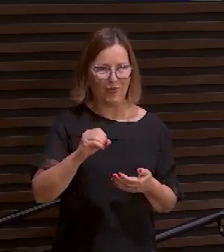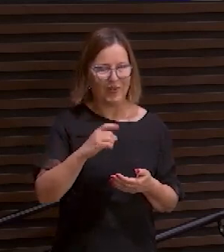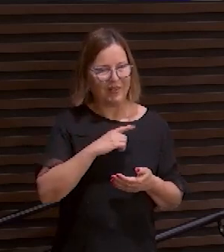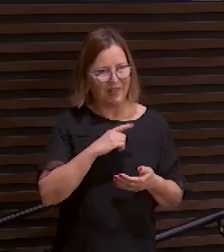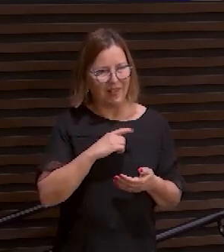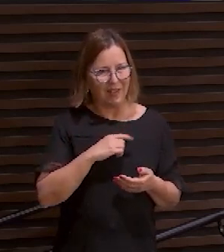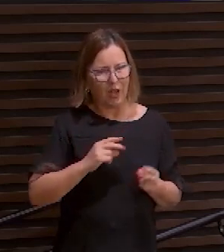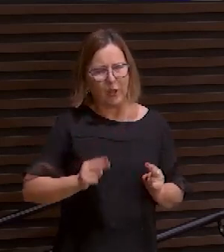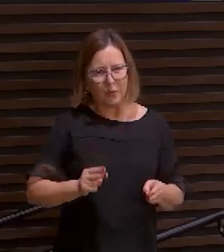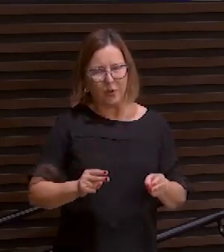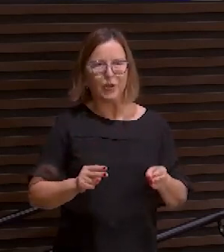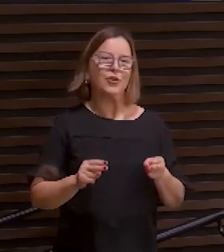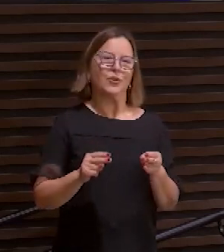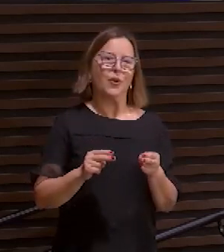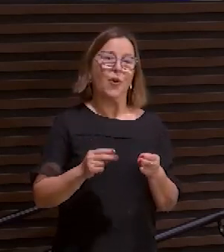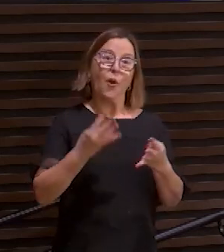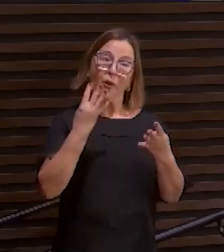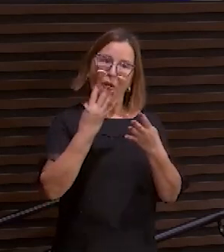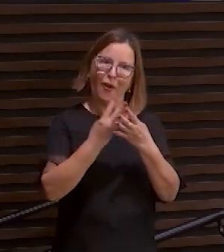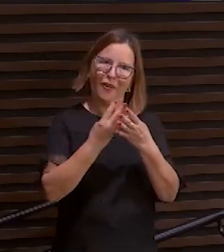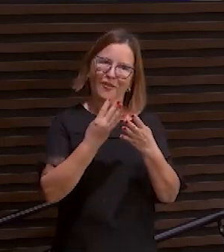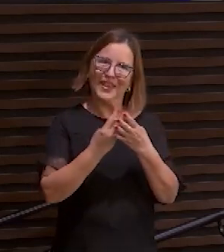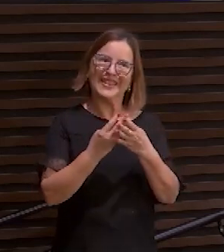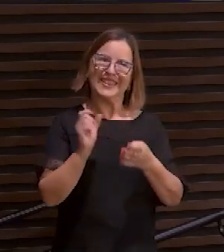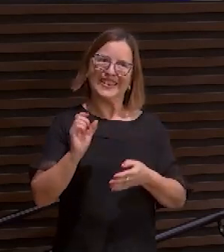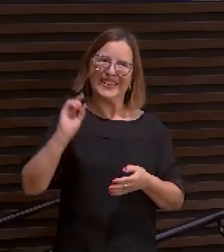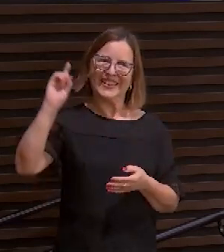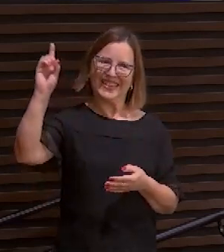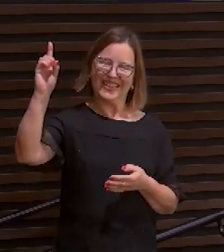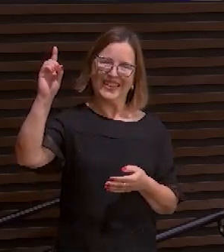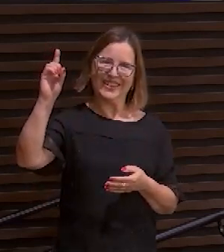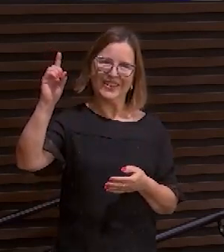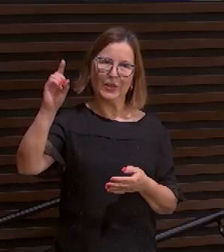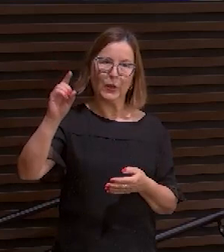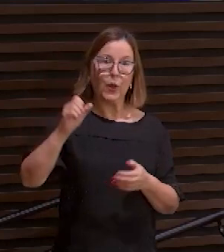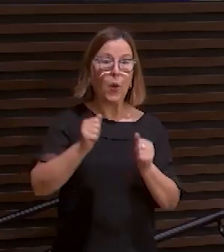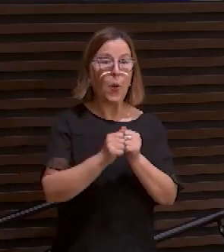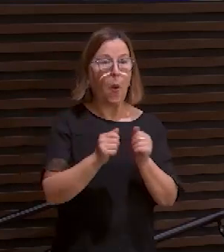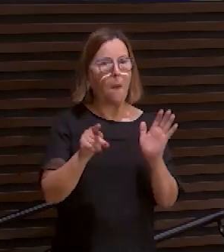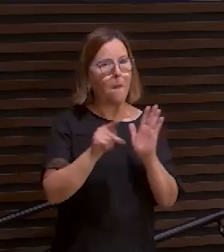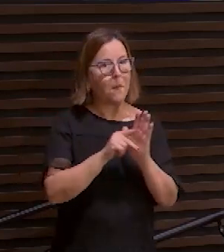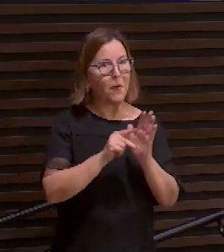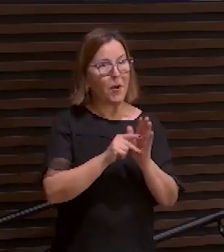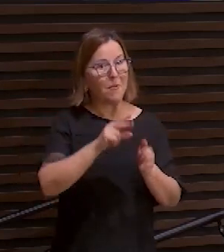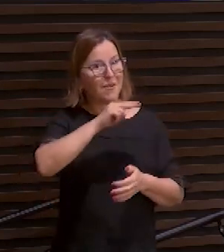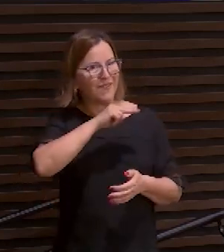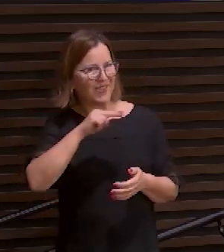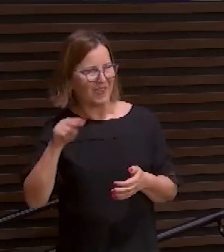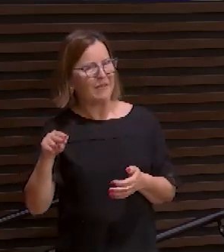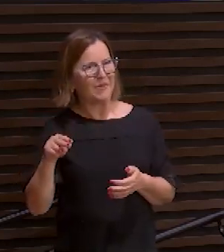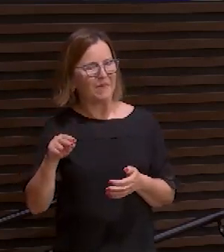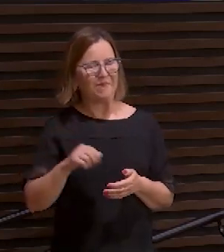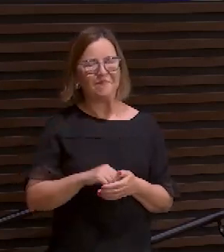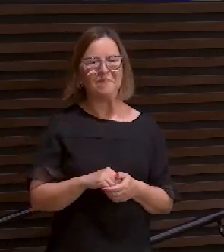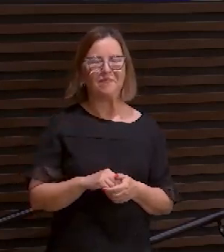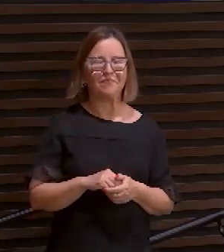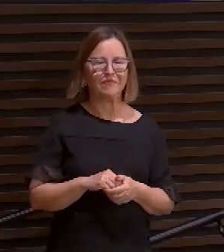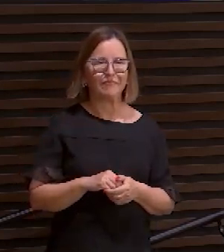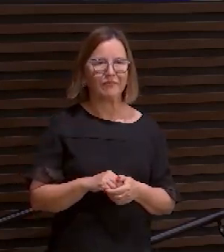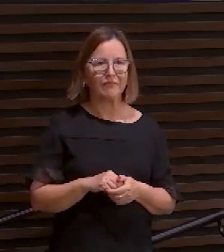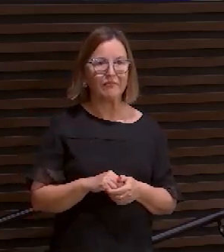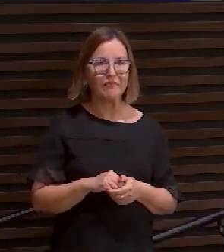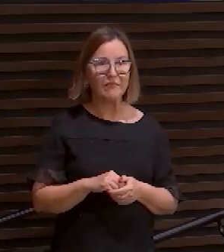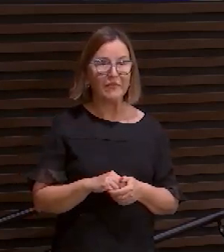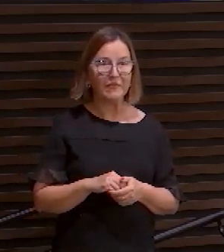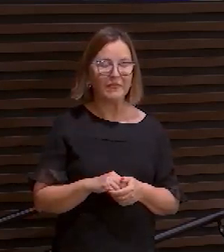leiam a Bíblia colocando o nome de vocês. Põe o nome no cheque em branco. Aquilo que foi